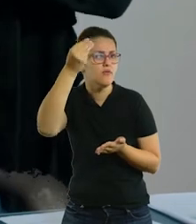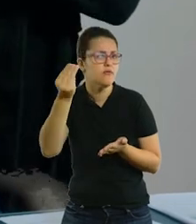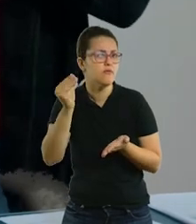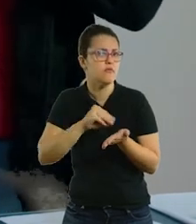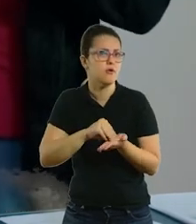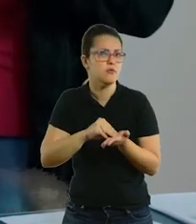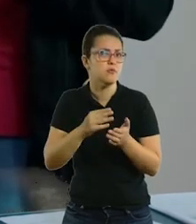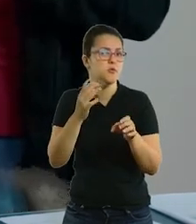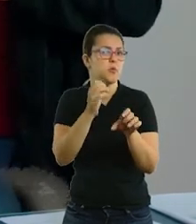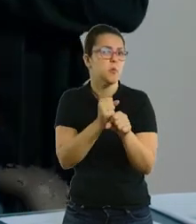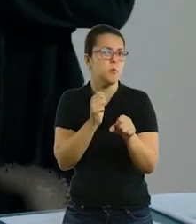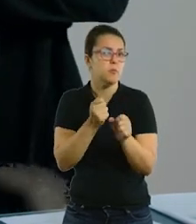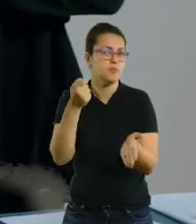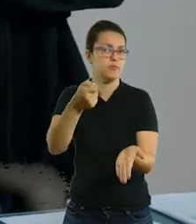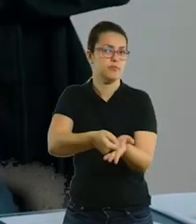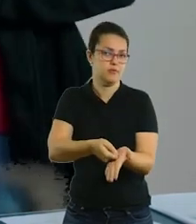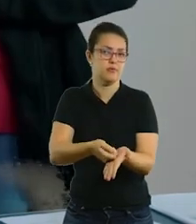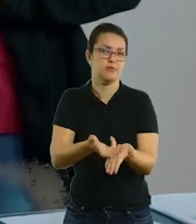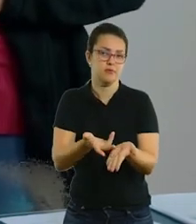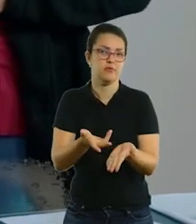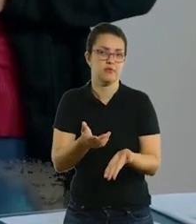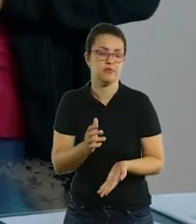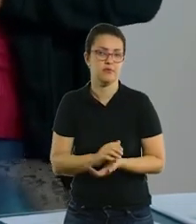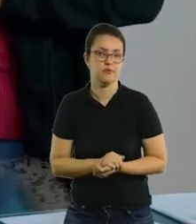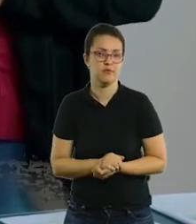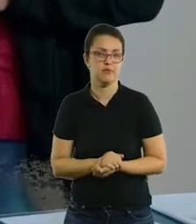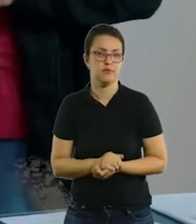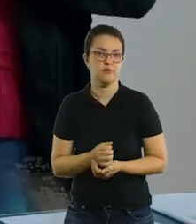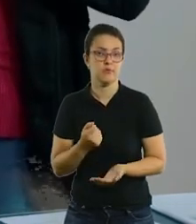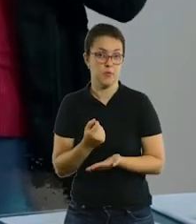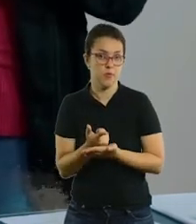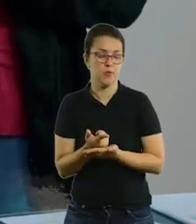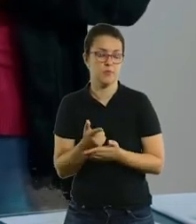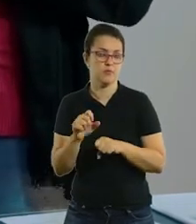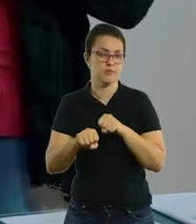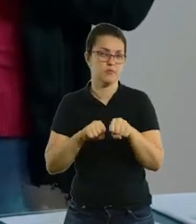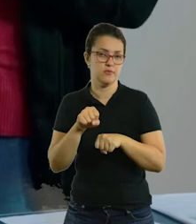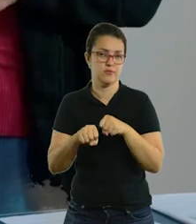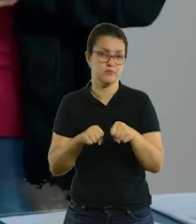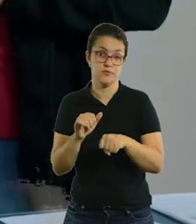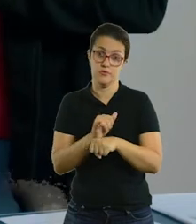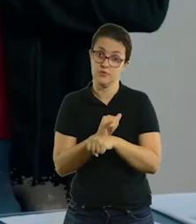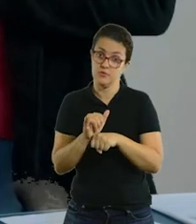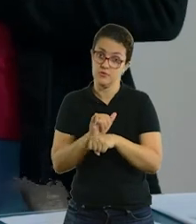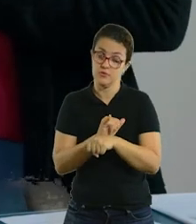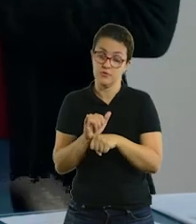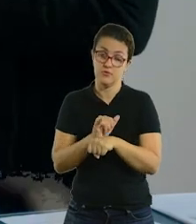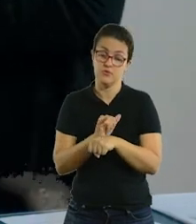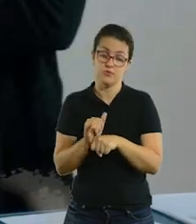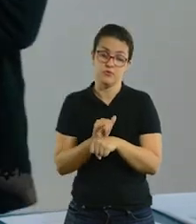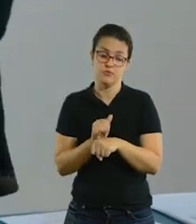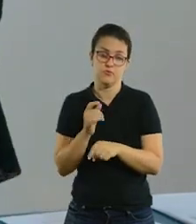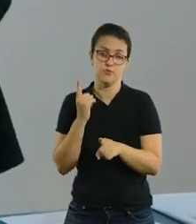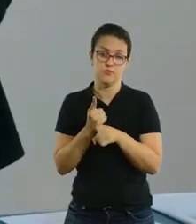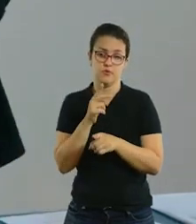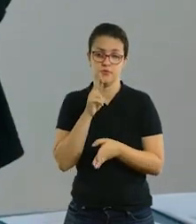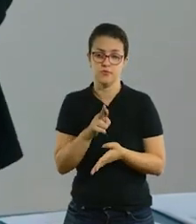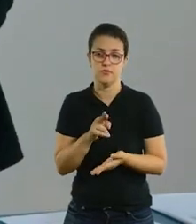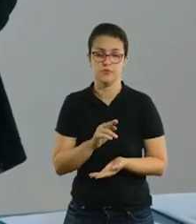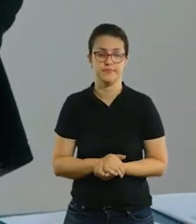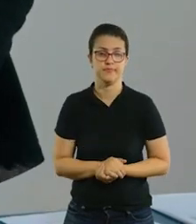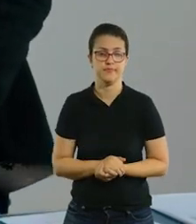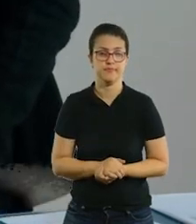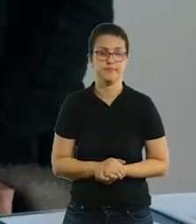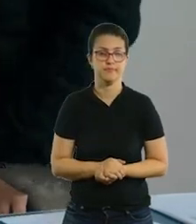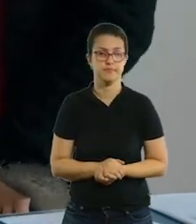ainda precisa colocar para chegar no valor total, tá? Utilizem as estratégias de vocês para chegar no resultado.